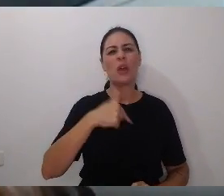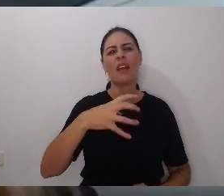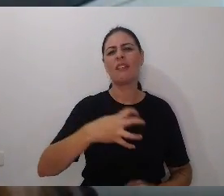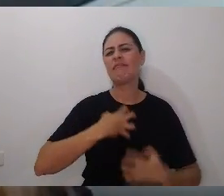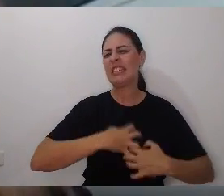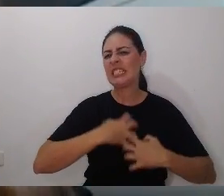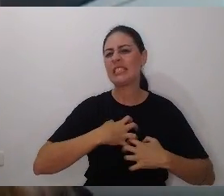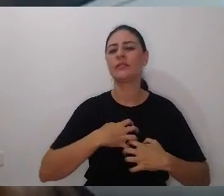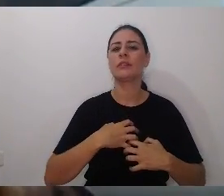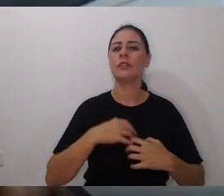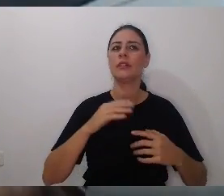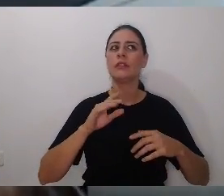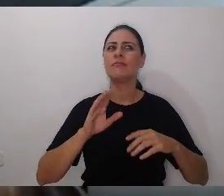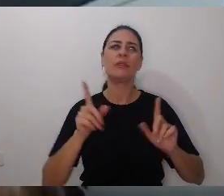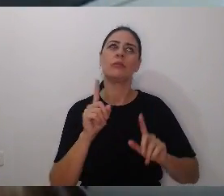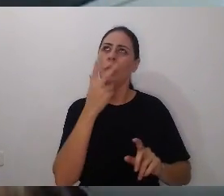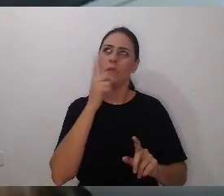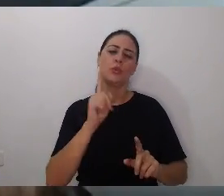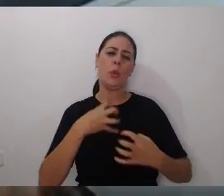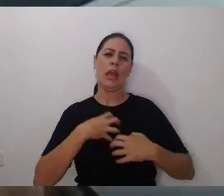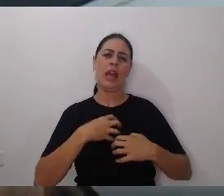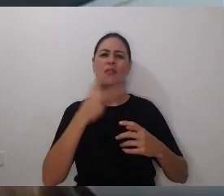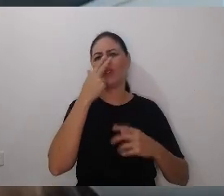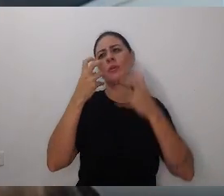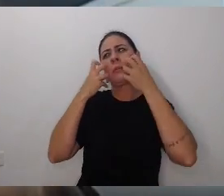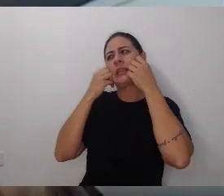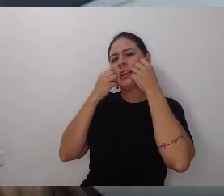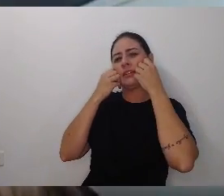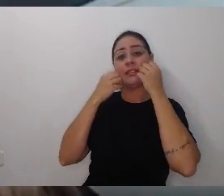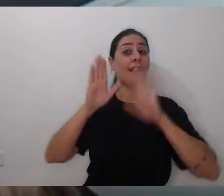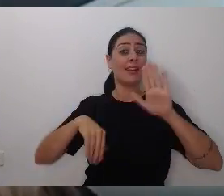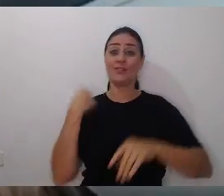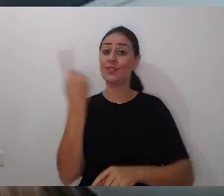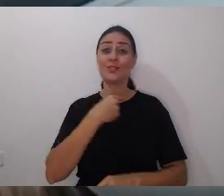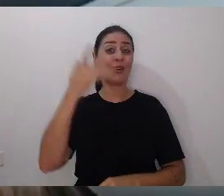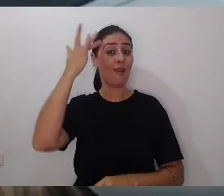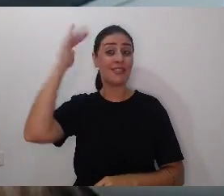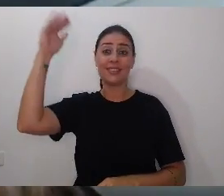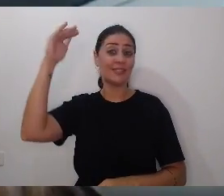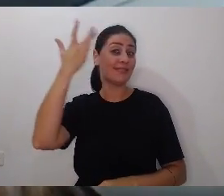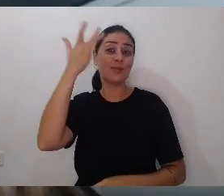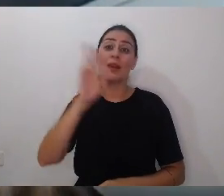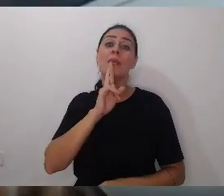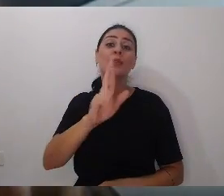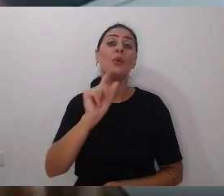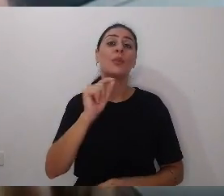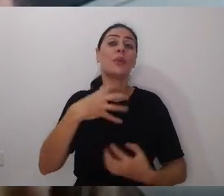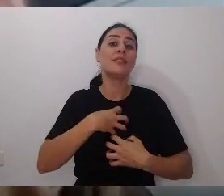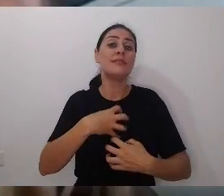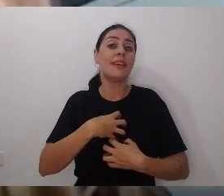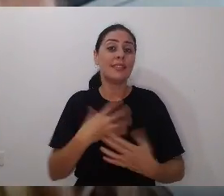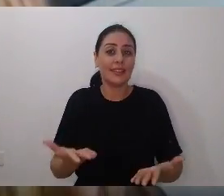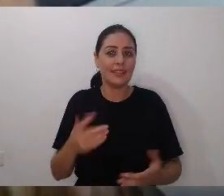adultos, dizer, muitas vezes assim, se vocês fizerem esse teste, vocês vão ver que as pessoas vão falar assim, eu tô com raiva. Não, não é raiva,